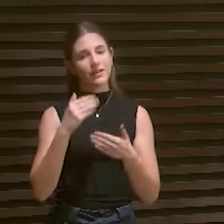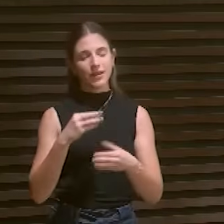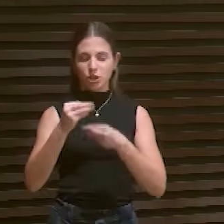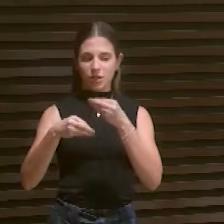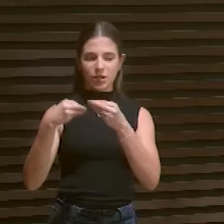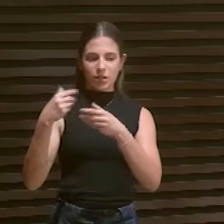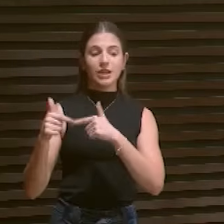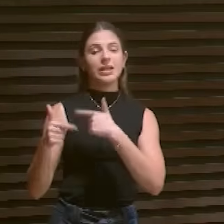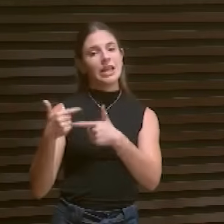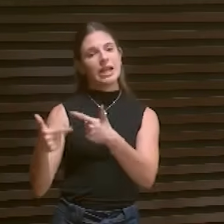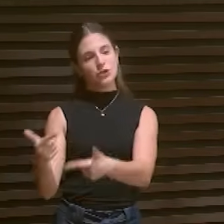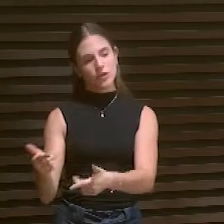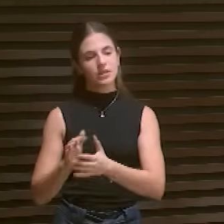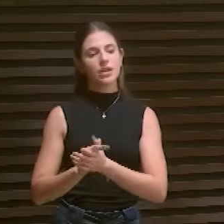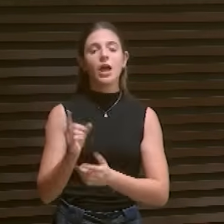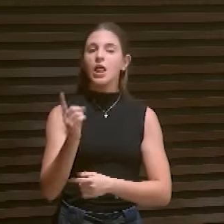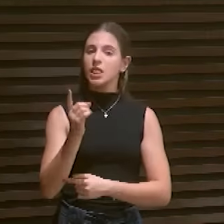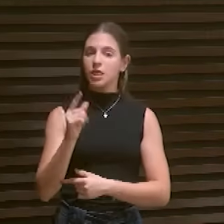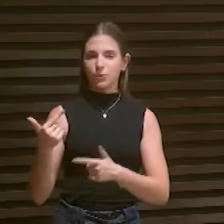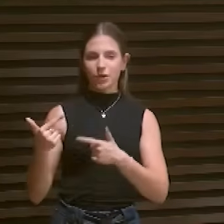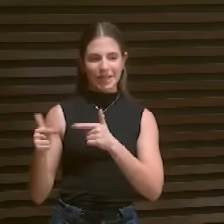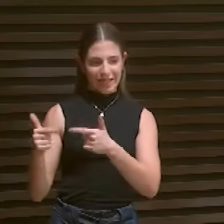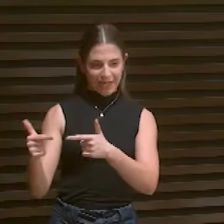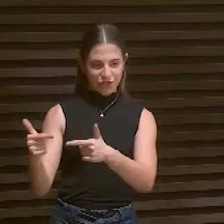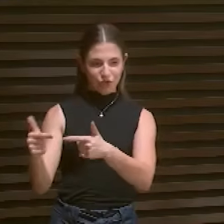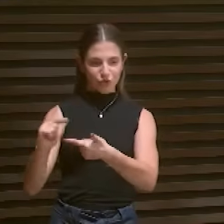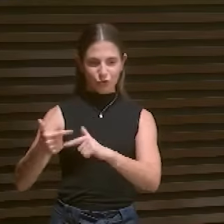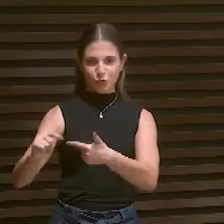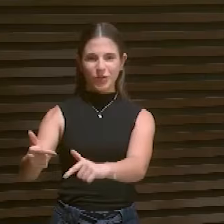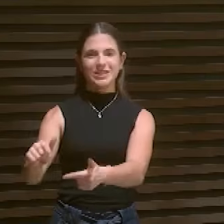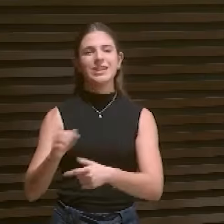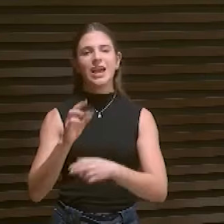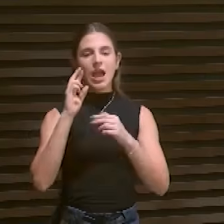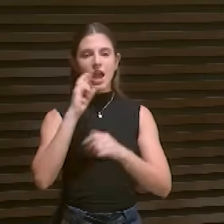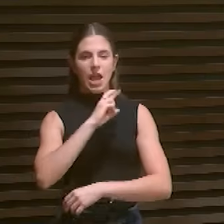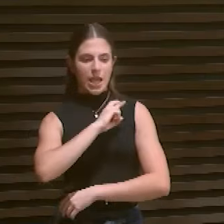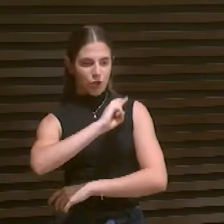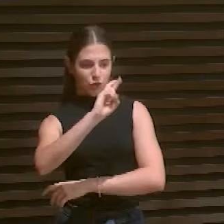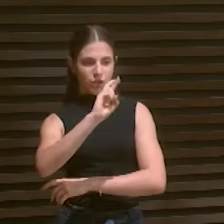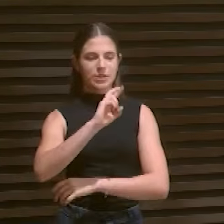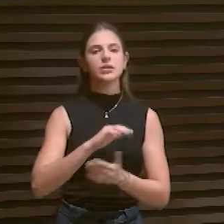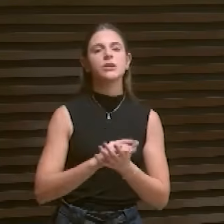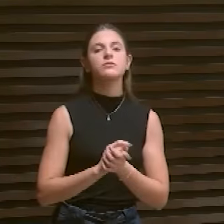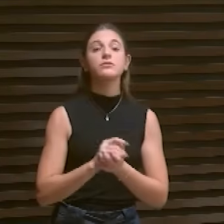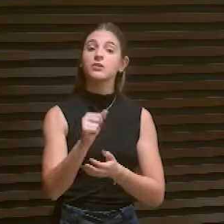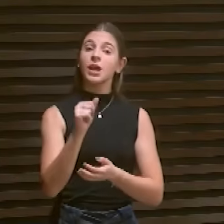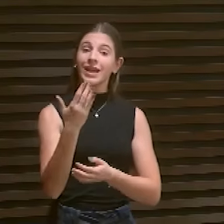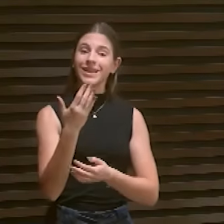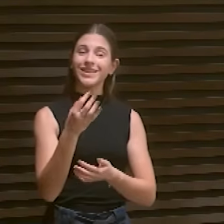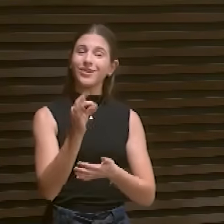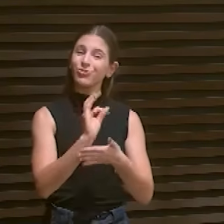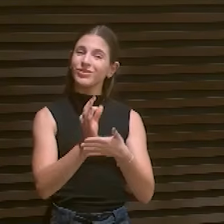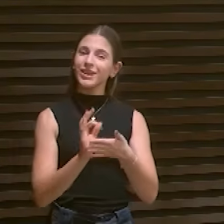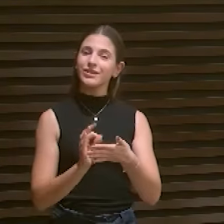tradições. Não por tradições religiosas, muitas vezes. Então aqui no texto,